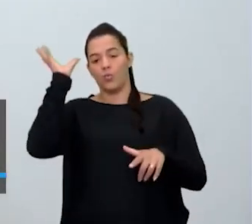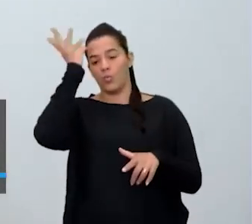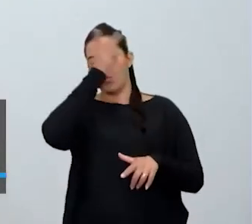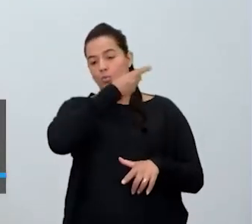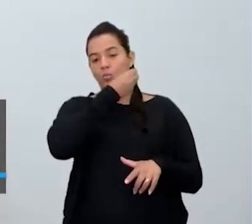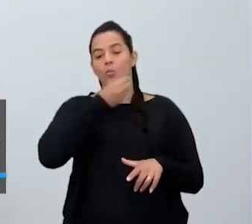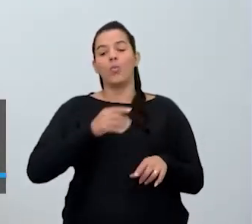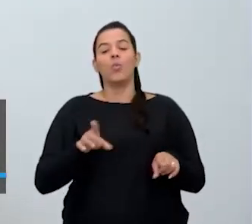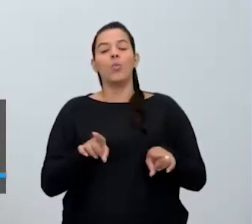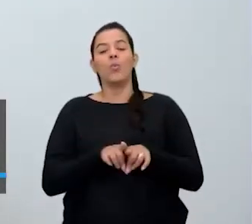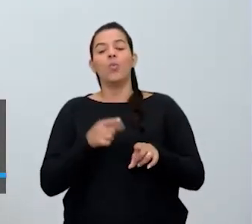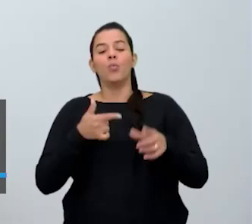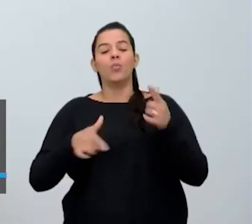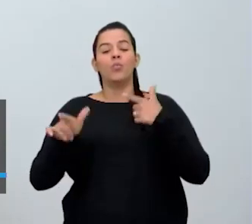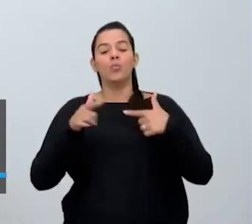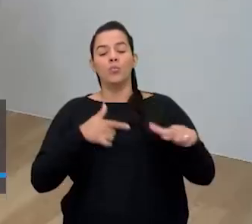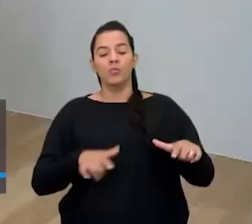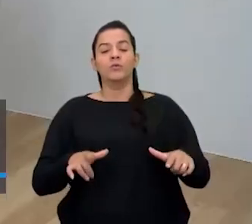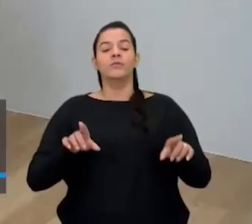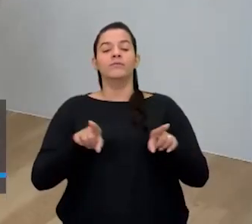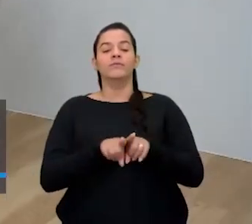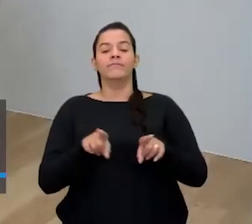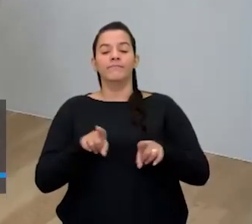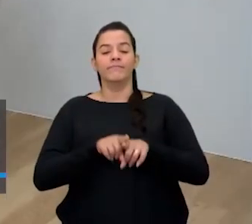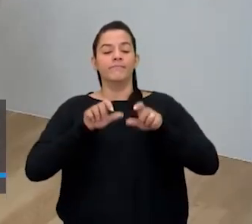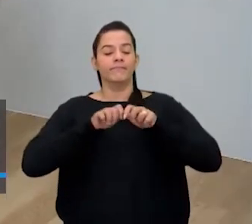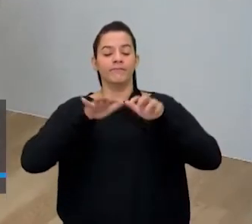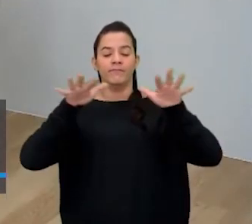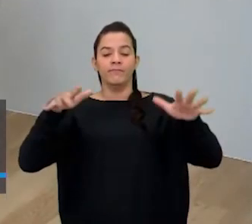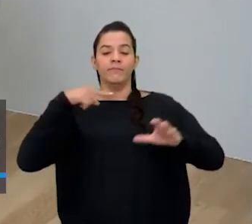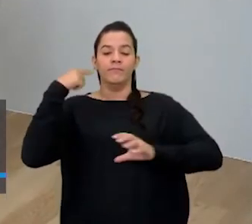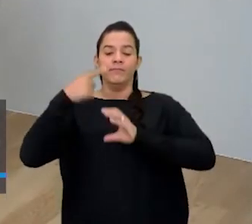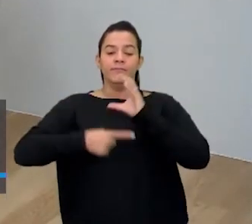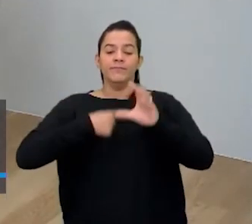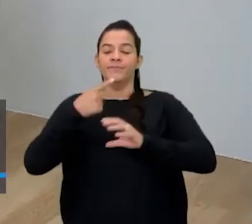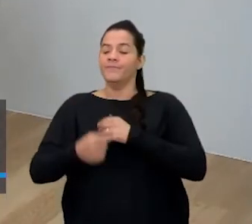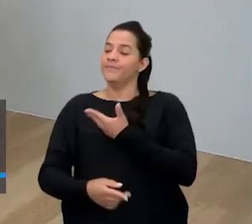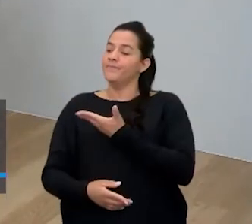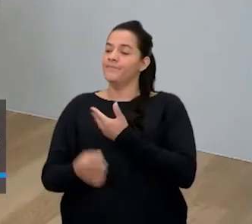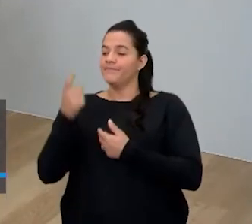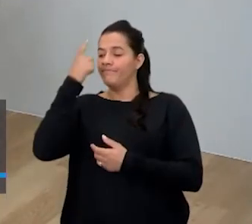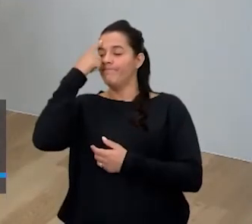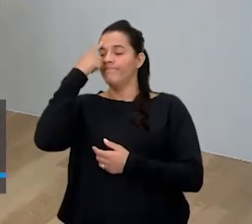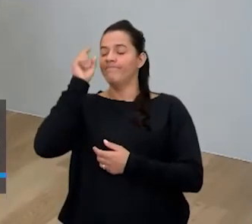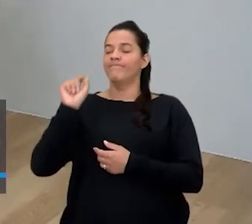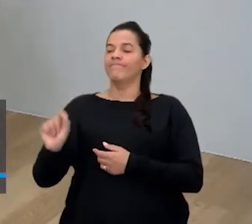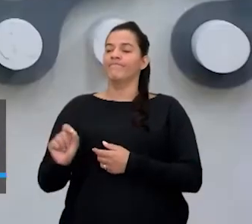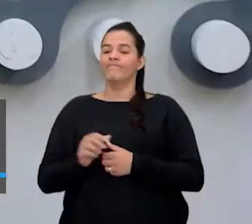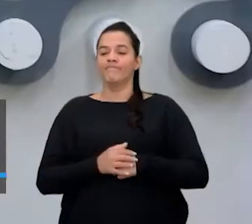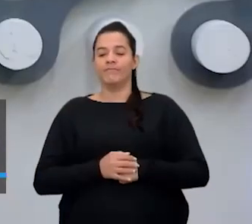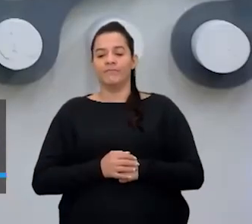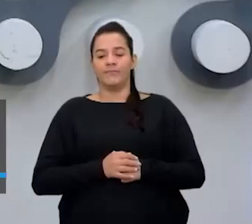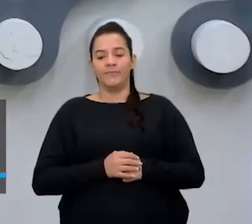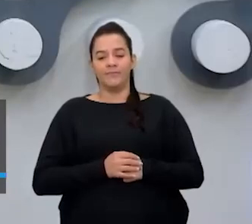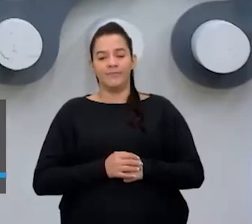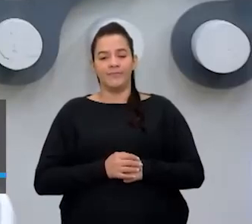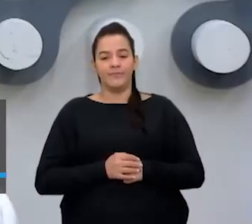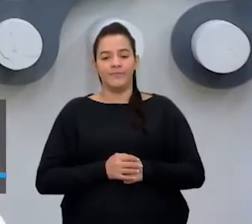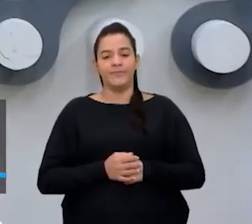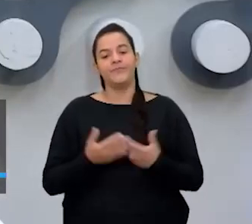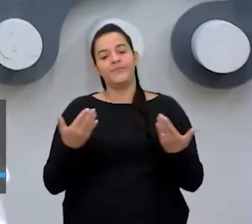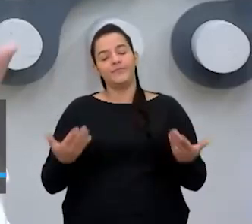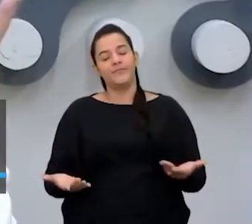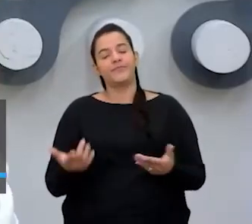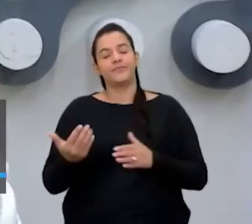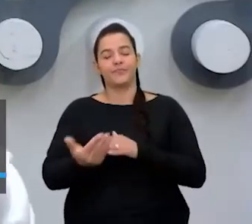outras figuras políticas espalhadas ao redor do mundo. O que você pensa sobre isso, Mafê? Então, eu penso que ficou bastante claro